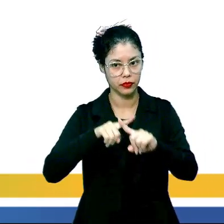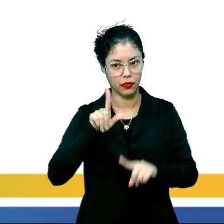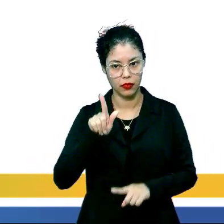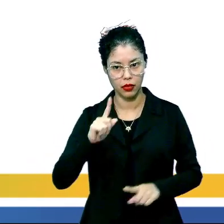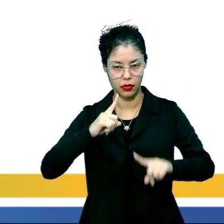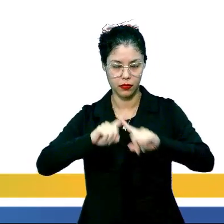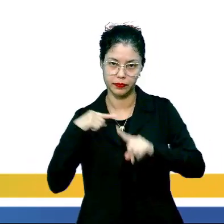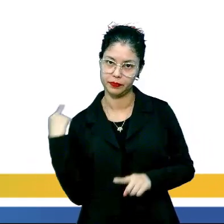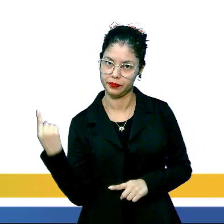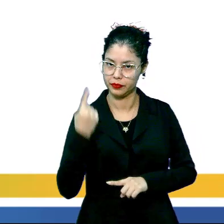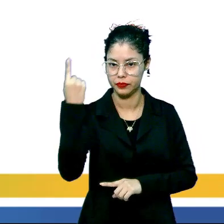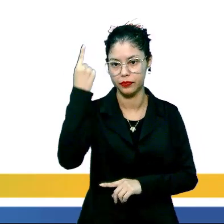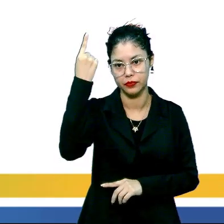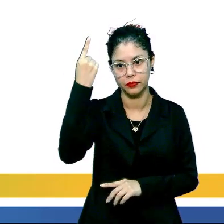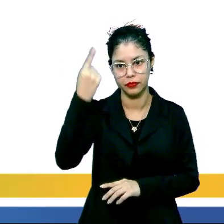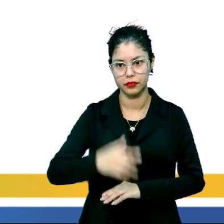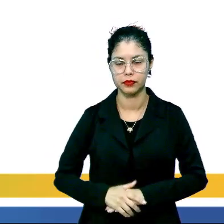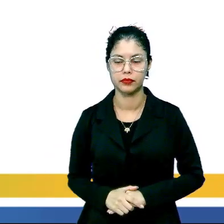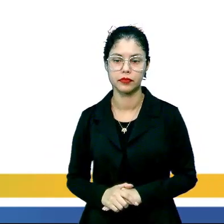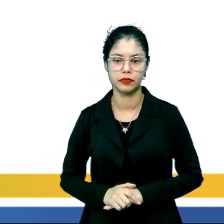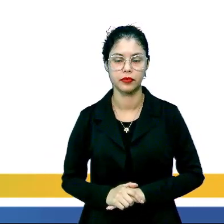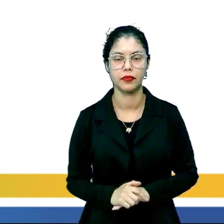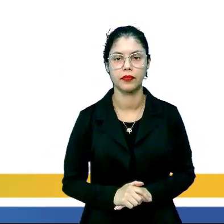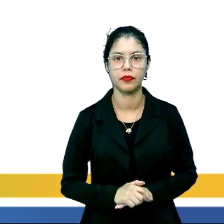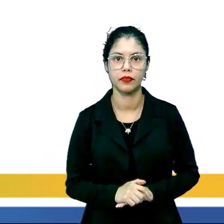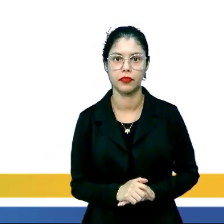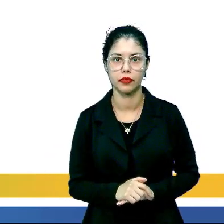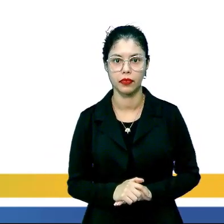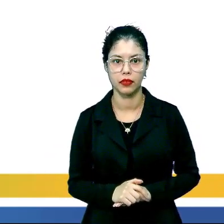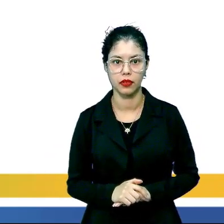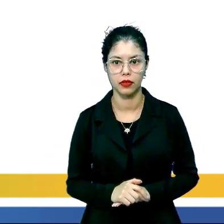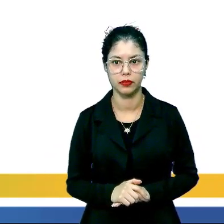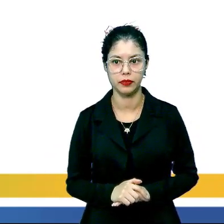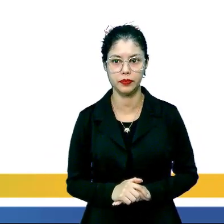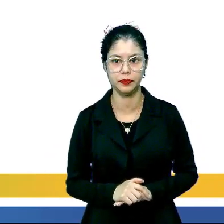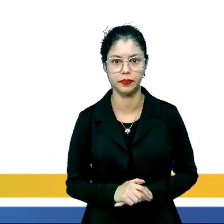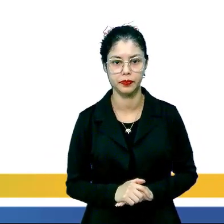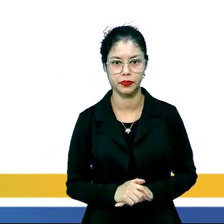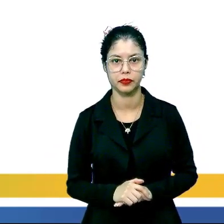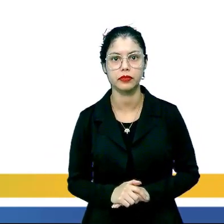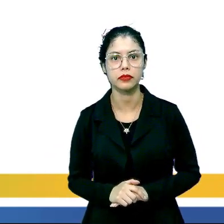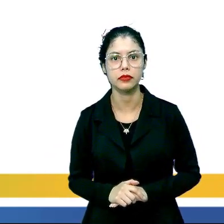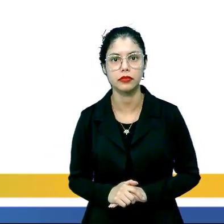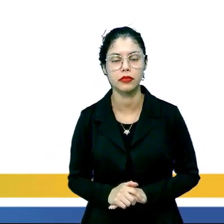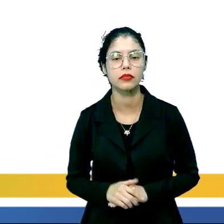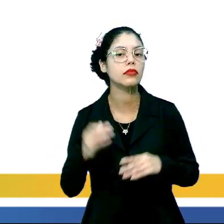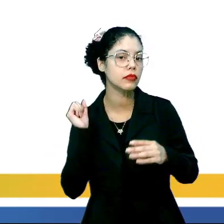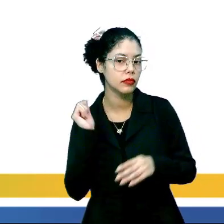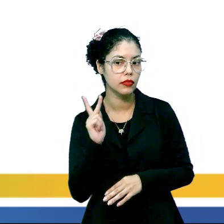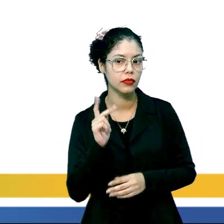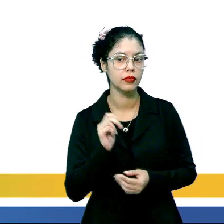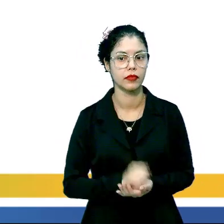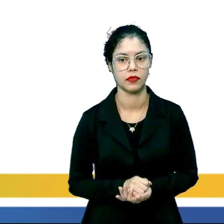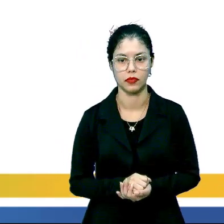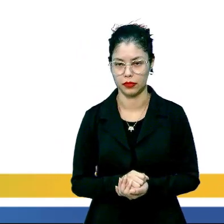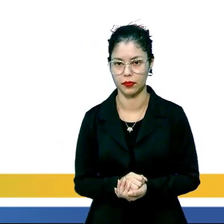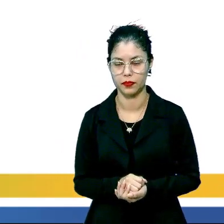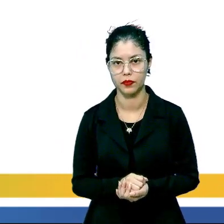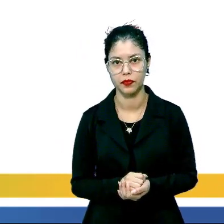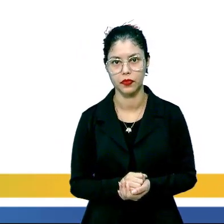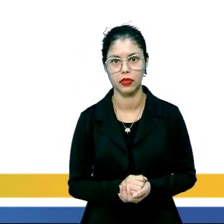vezes G, de aceleração da gravidade, vezes H de altura. Ok? Então